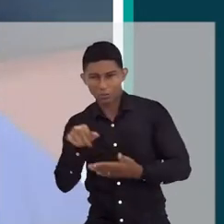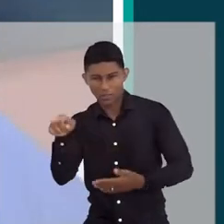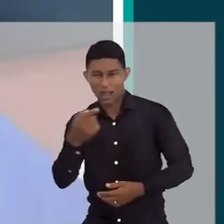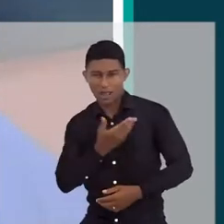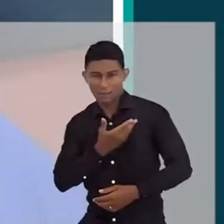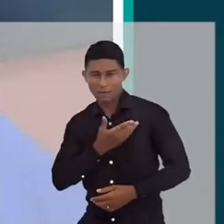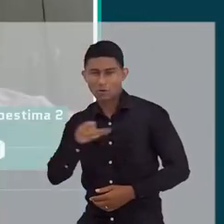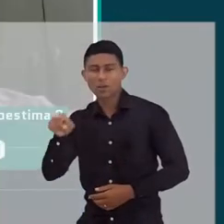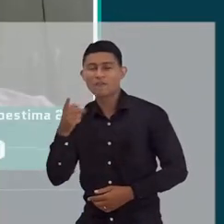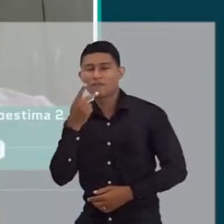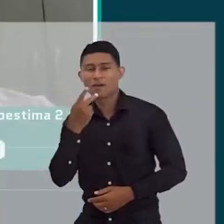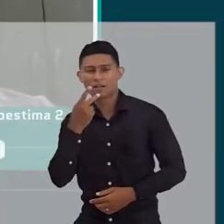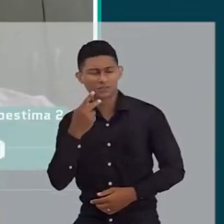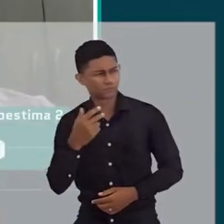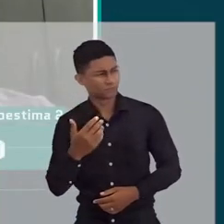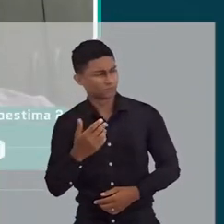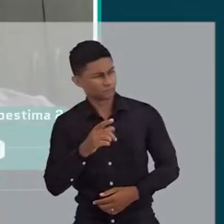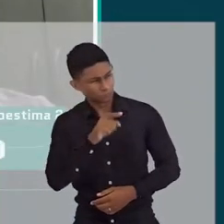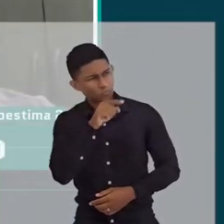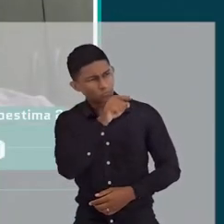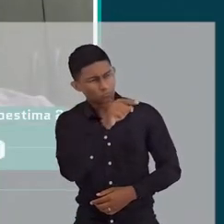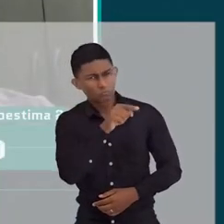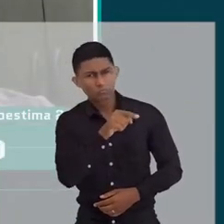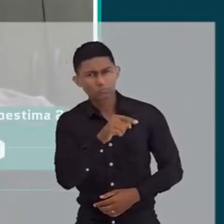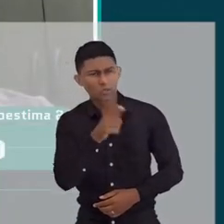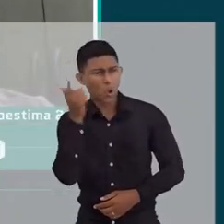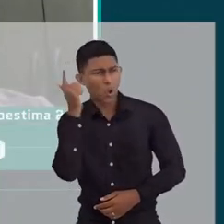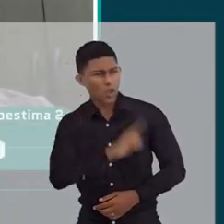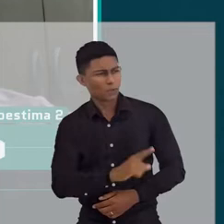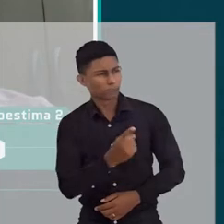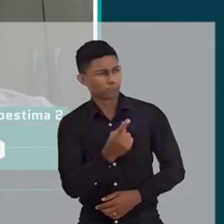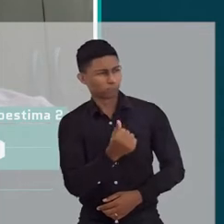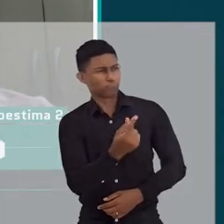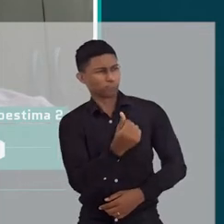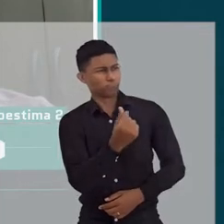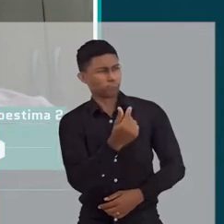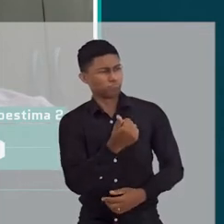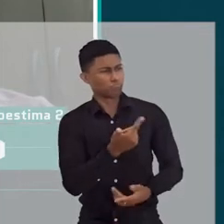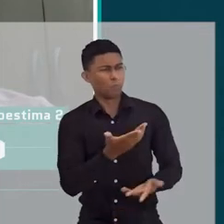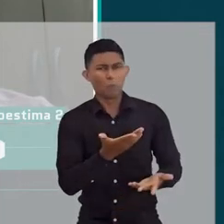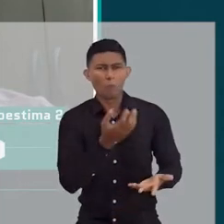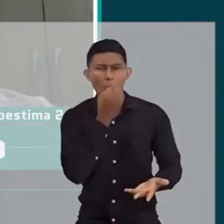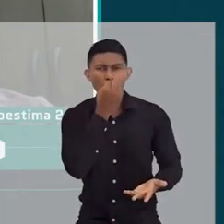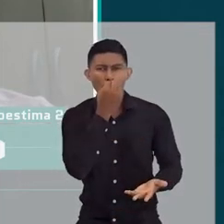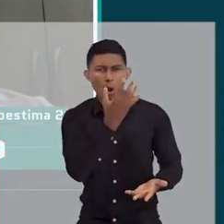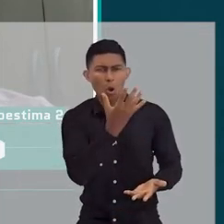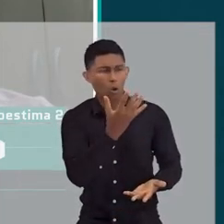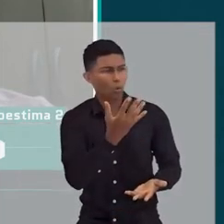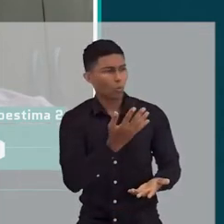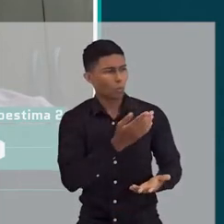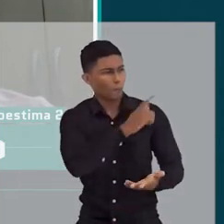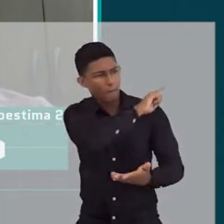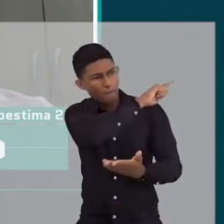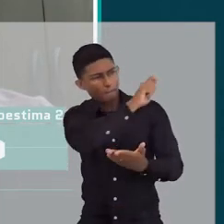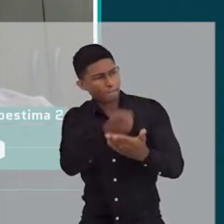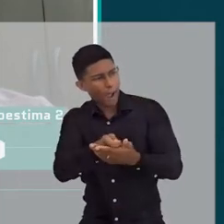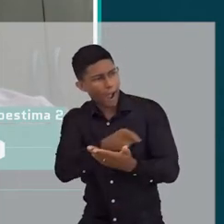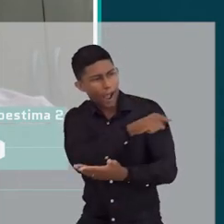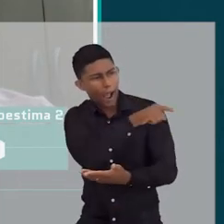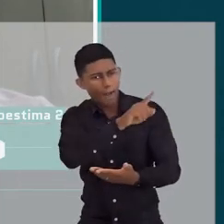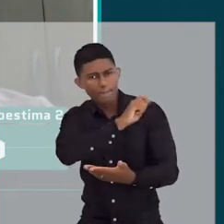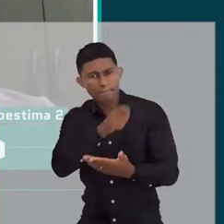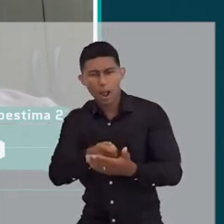falam assim: Ignalda, a lupa que você coloca, que você consegue cobrar de um influenciador seu, é tipo, primeiro, que você é muito